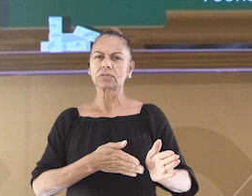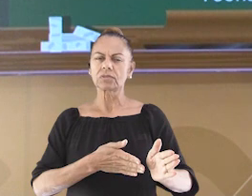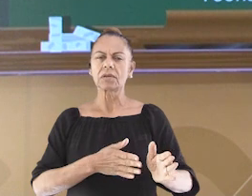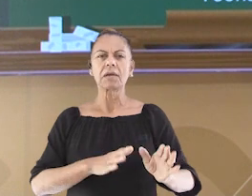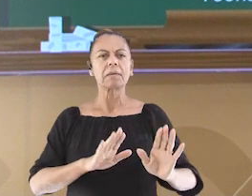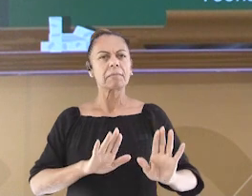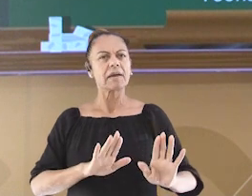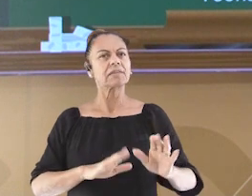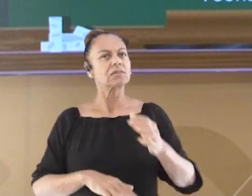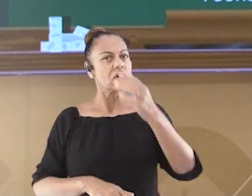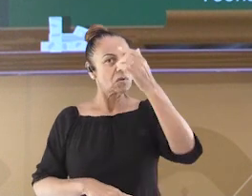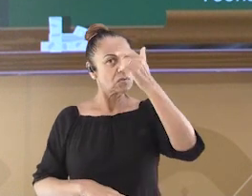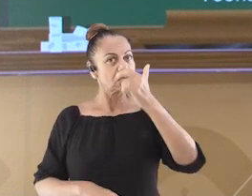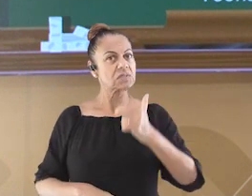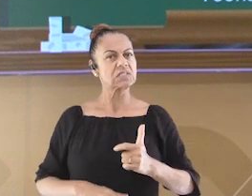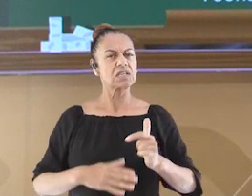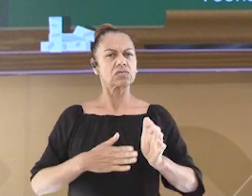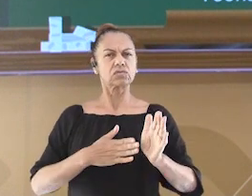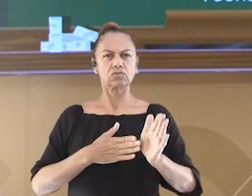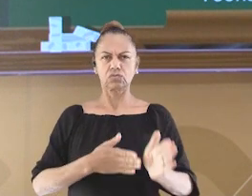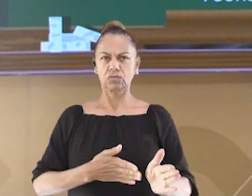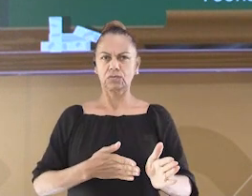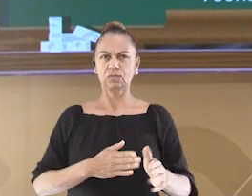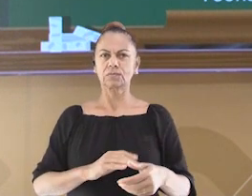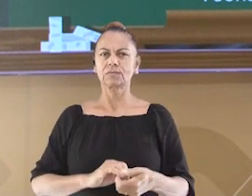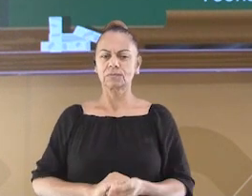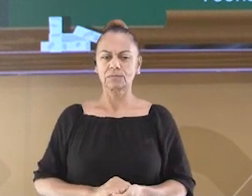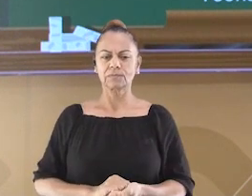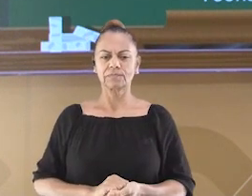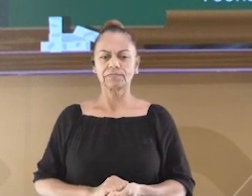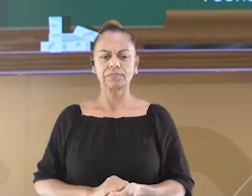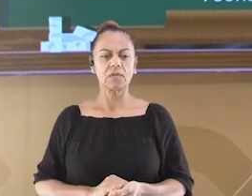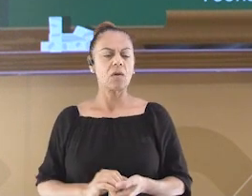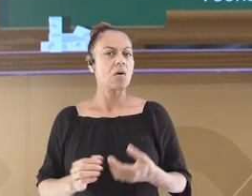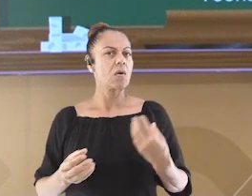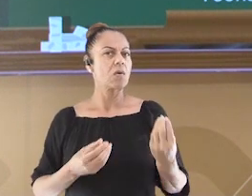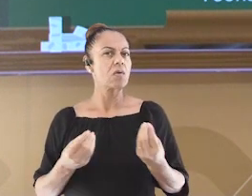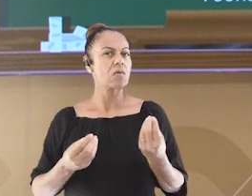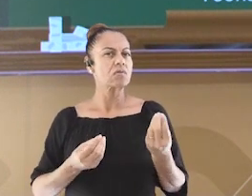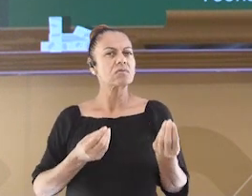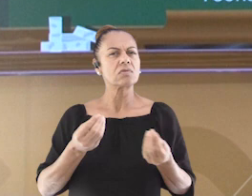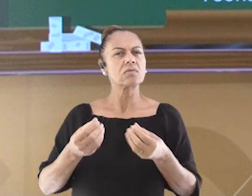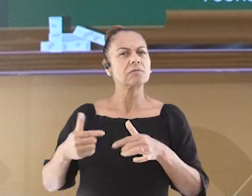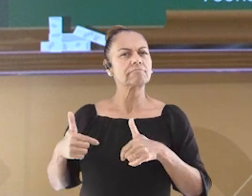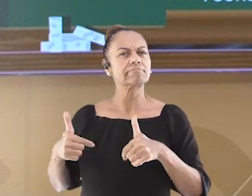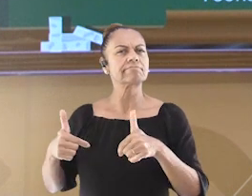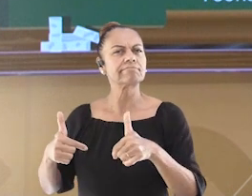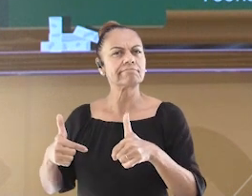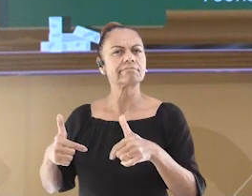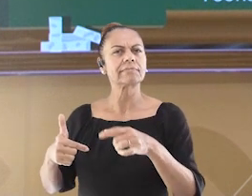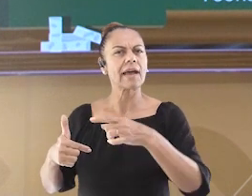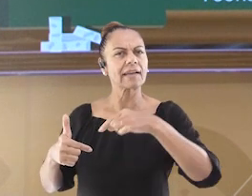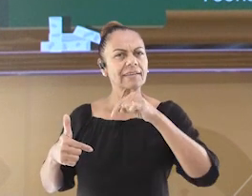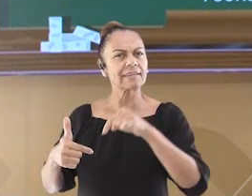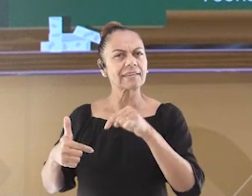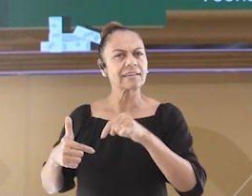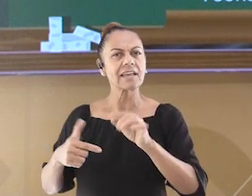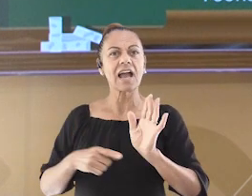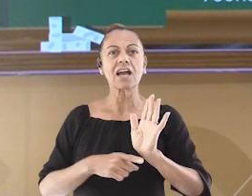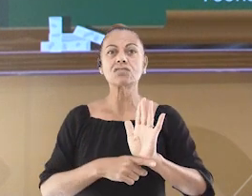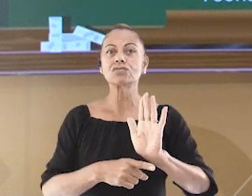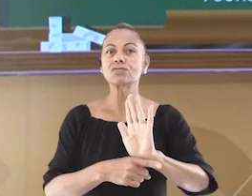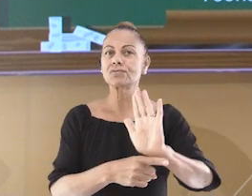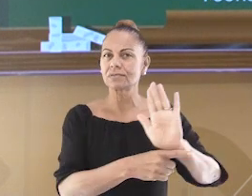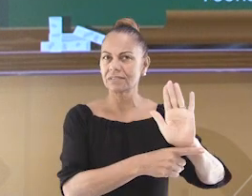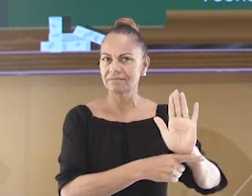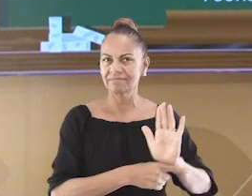ser humano deve ser justo, porém, com um ser justo. Ou